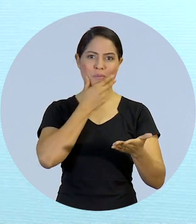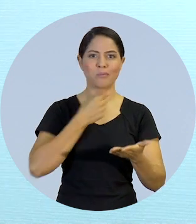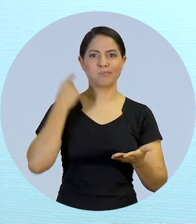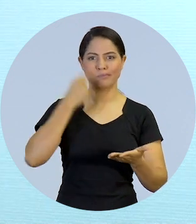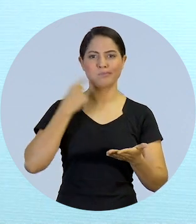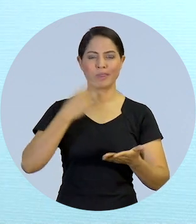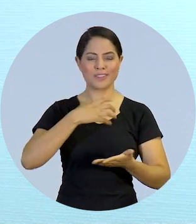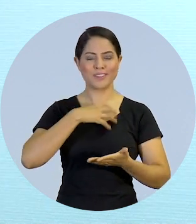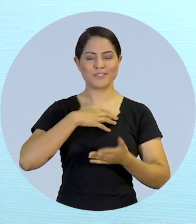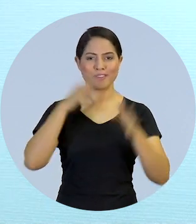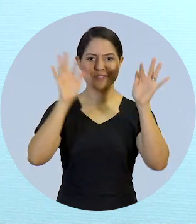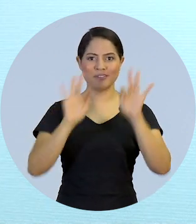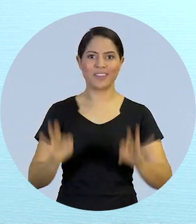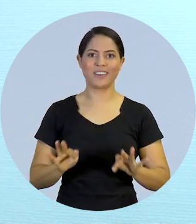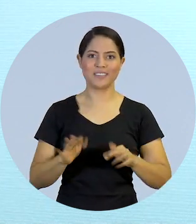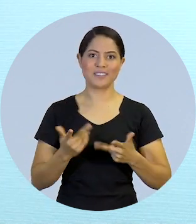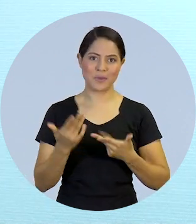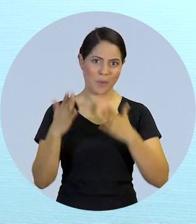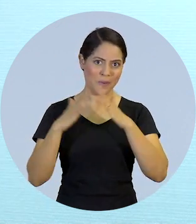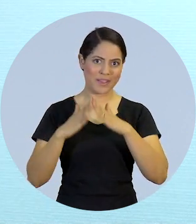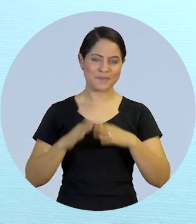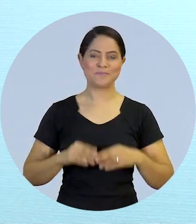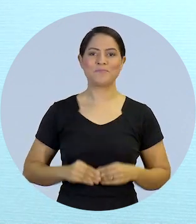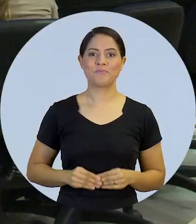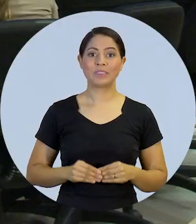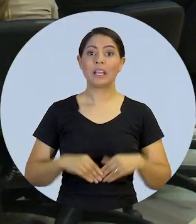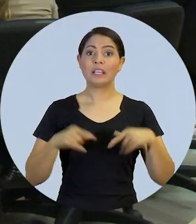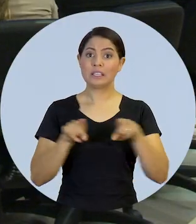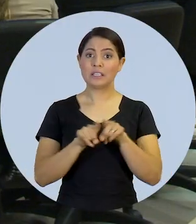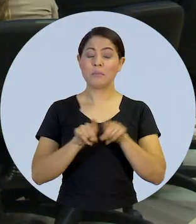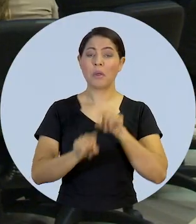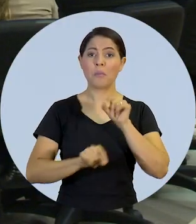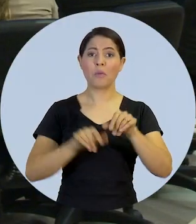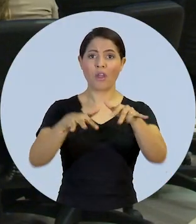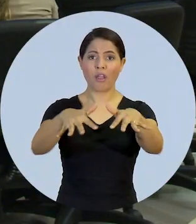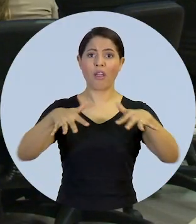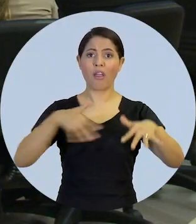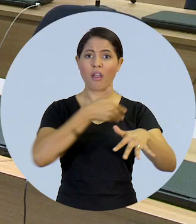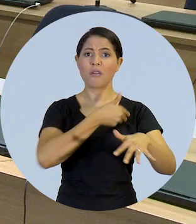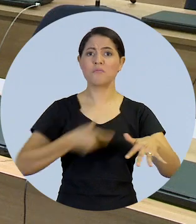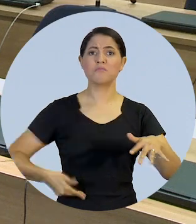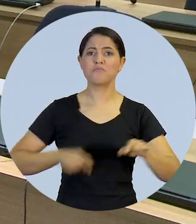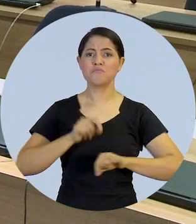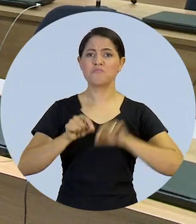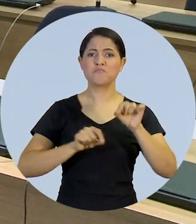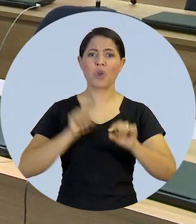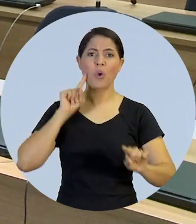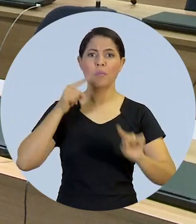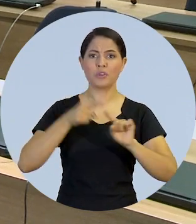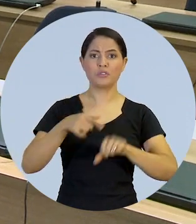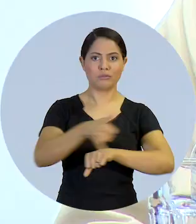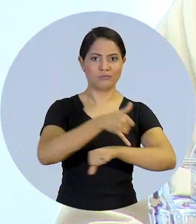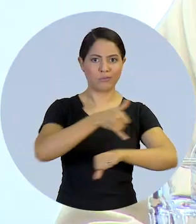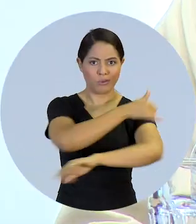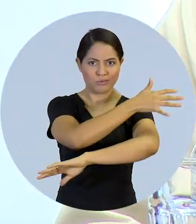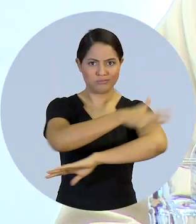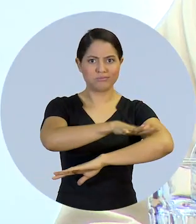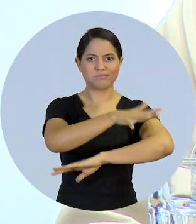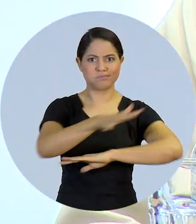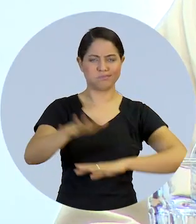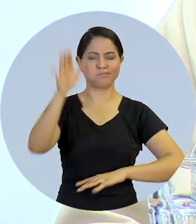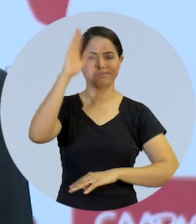de todo o Brasil, sintam-se em casa aqui no Distrito Federal. Audiências públicas marcam o debate sobre o derramamento de óleo em